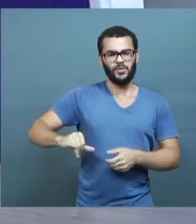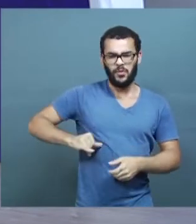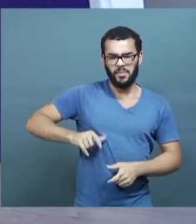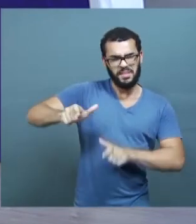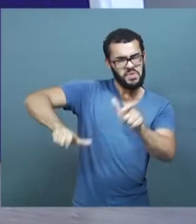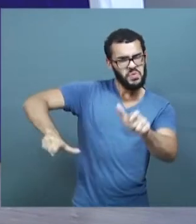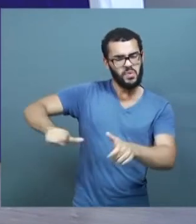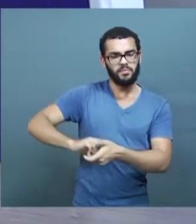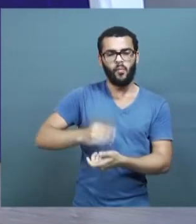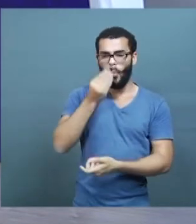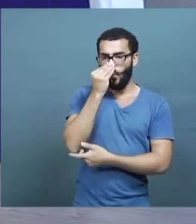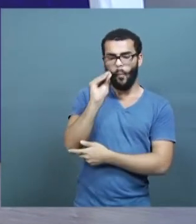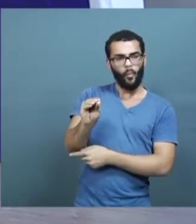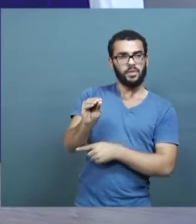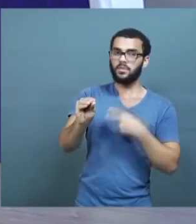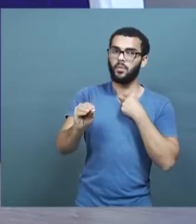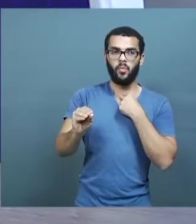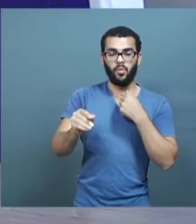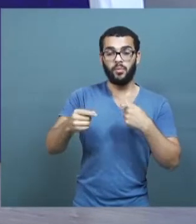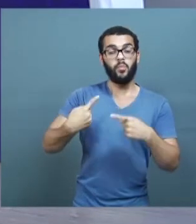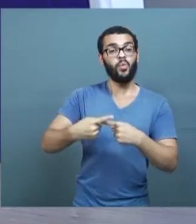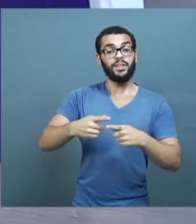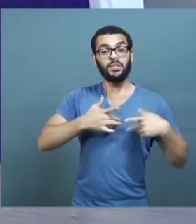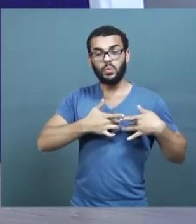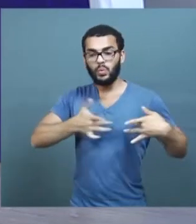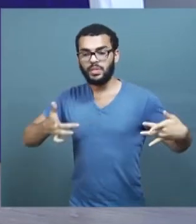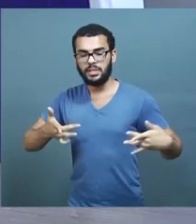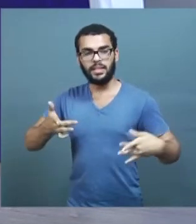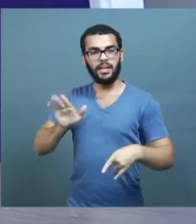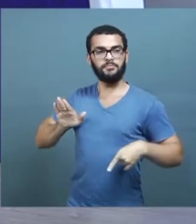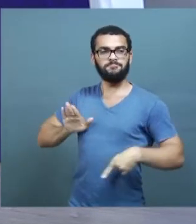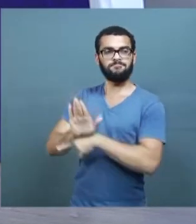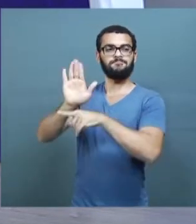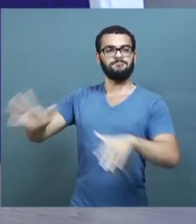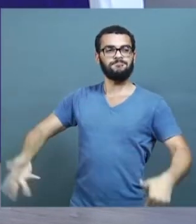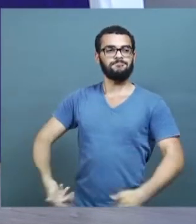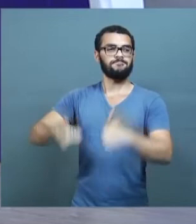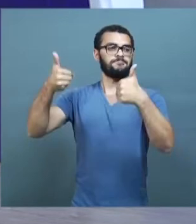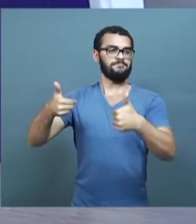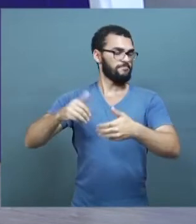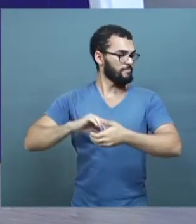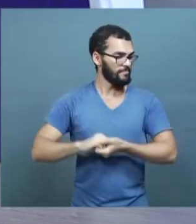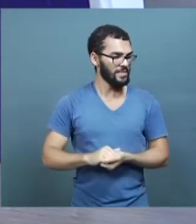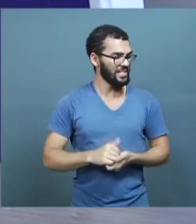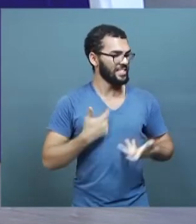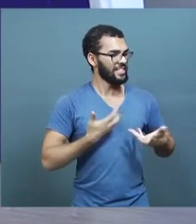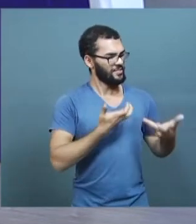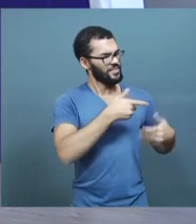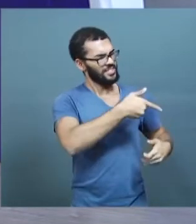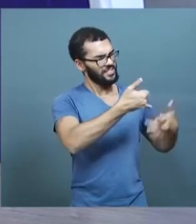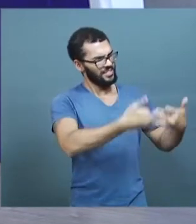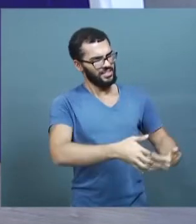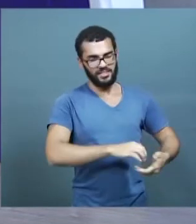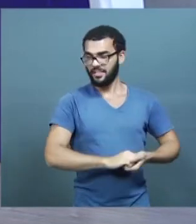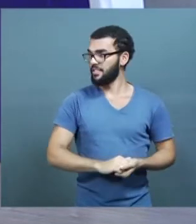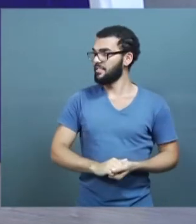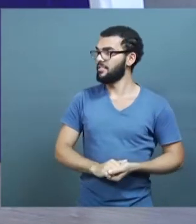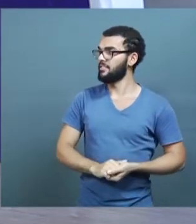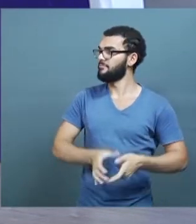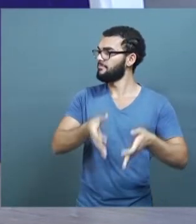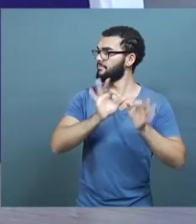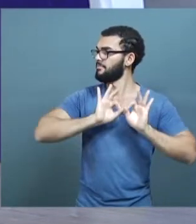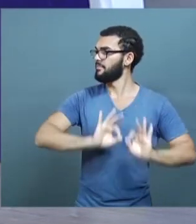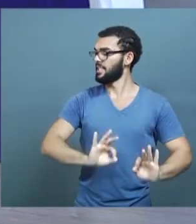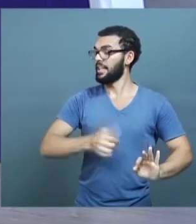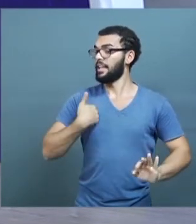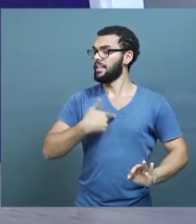alheios. A solidariedade é a única saída. E eu gostaria que você terminasse falando sobre isso. Com certeza, assim, quando a gente olha